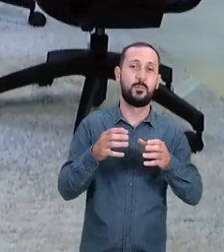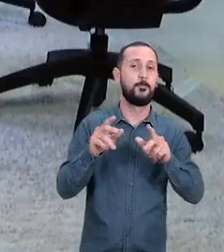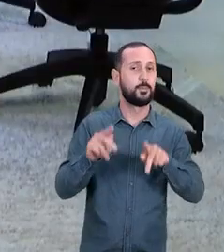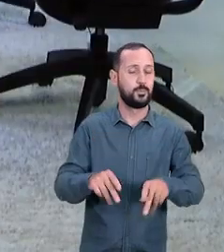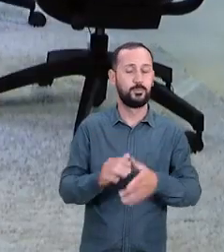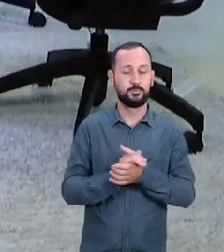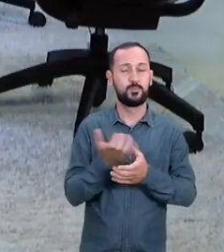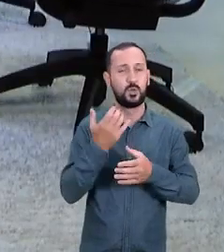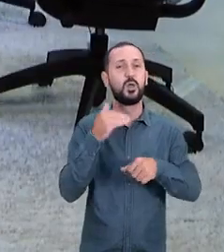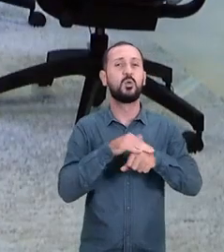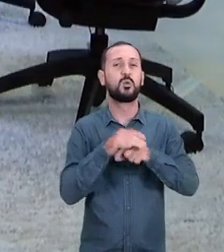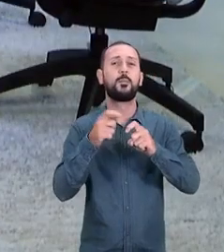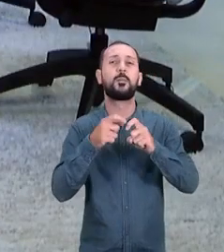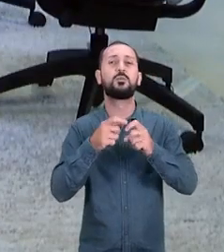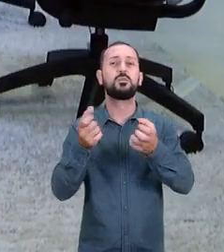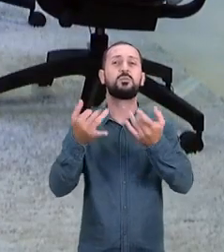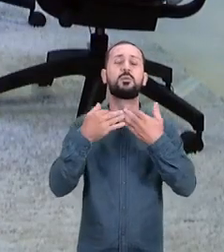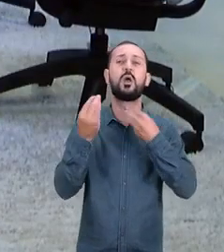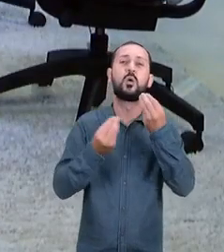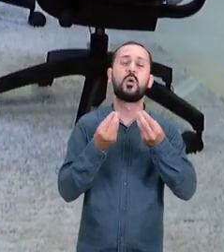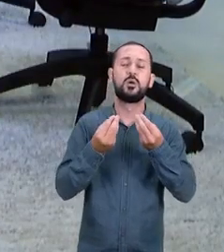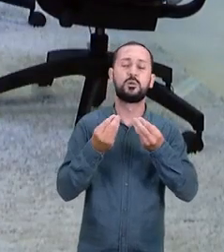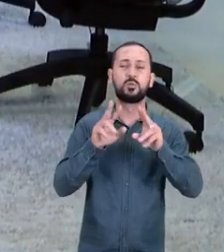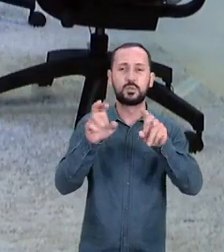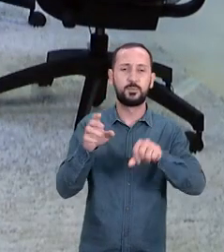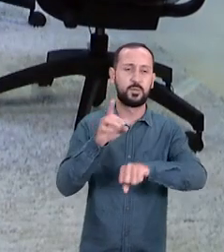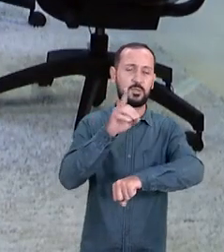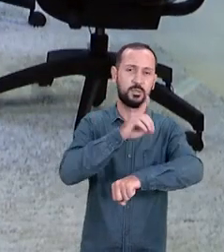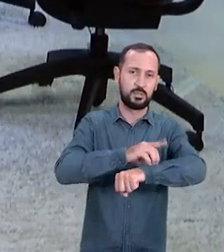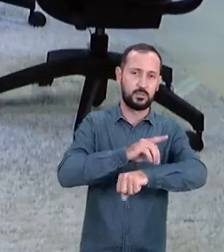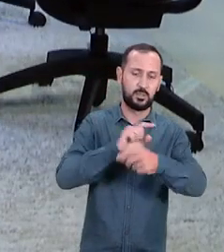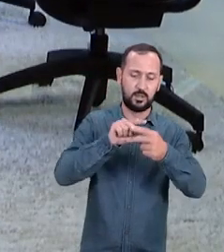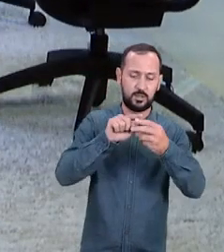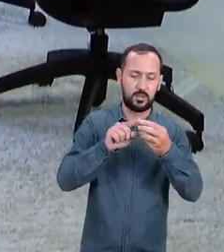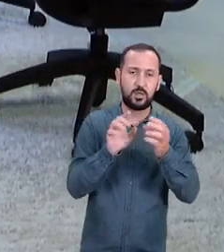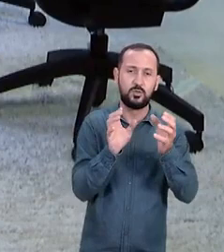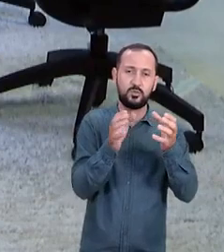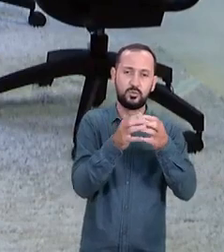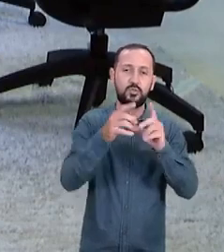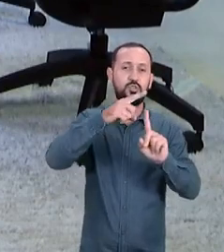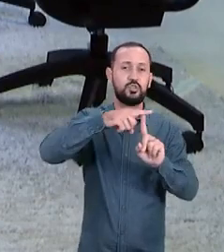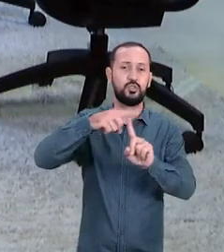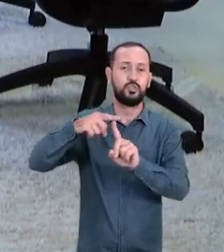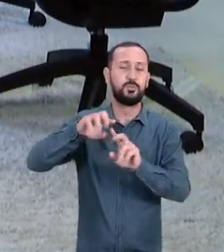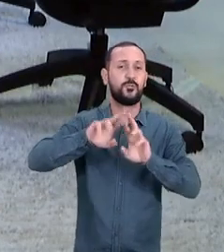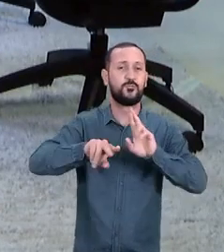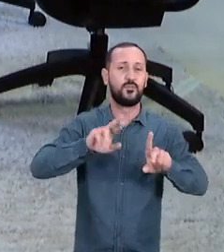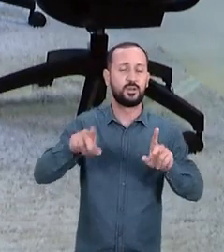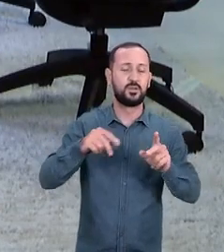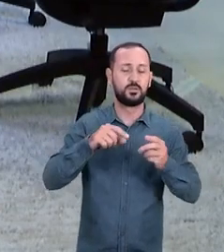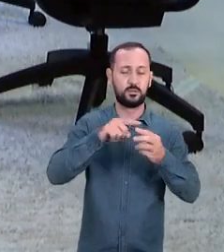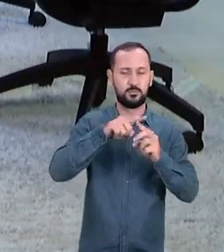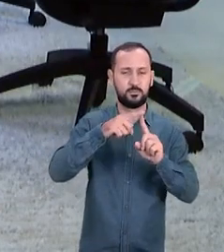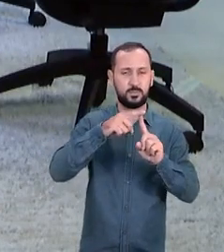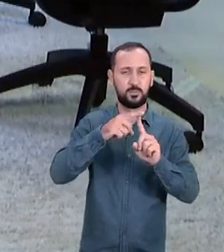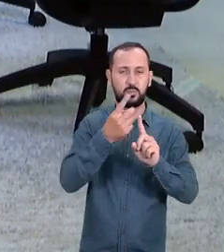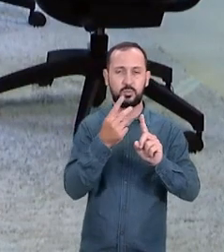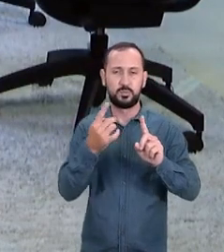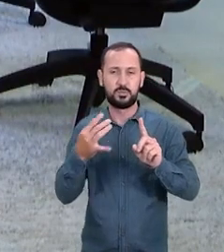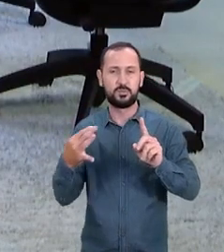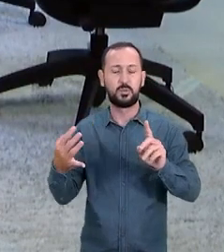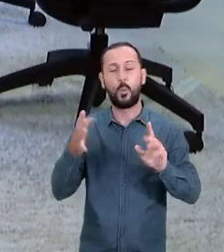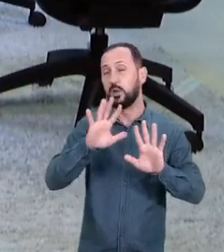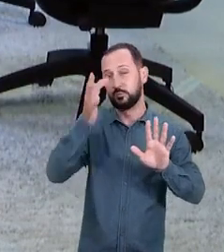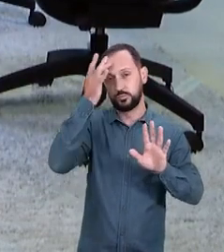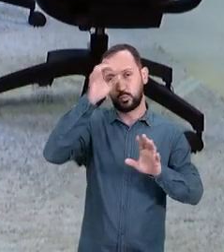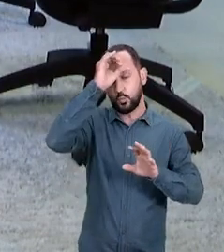nos explicassem à população a respeito da dengue, que existem vários tipos de dengue, né? Tem a hemorrágica, tem outros tipos de dengue, 1, 2, 3, 4, sei lá quantas